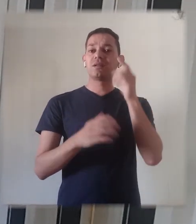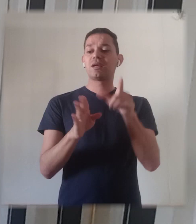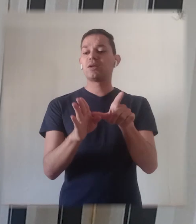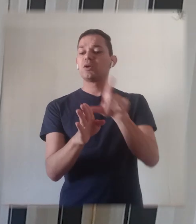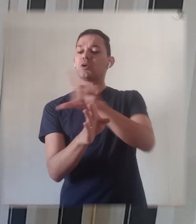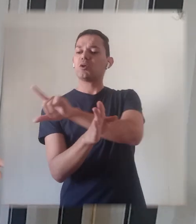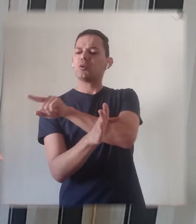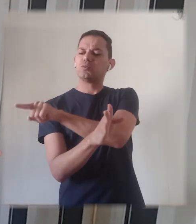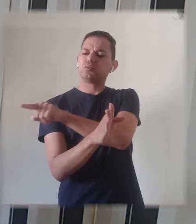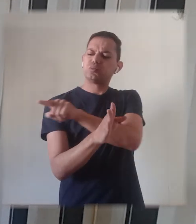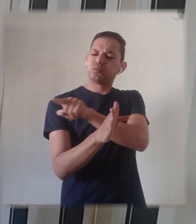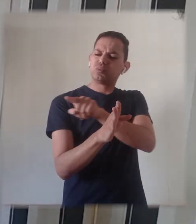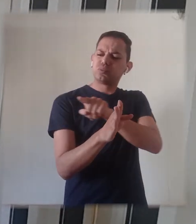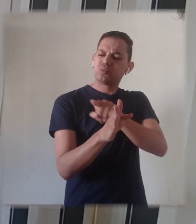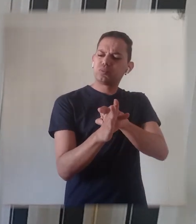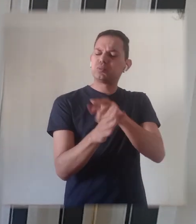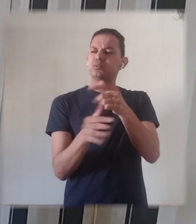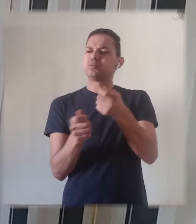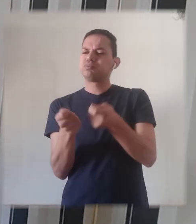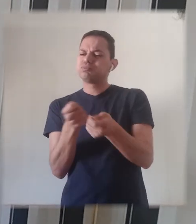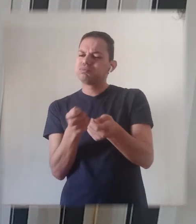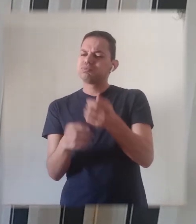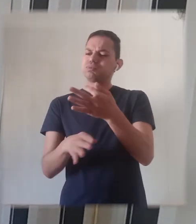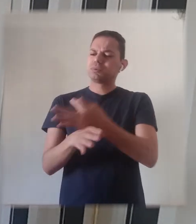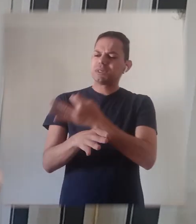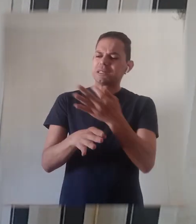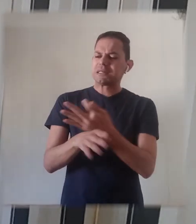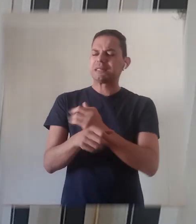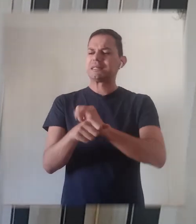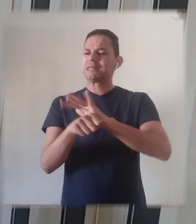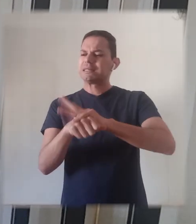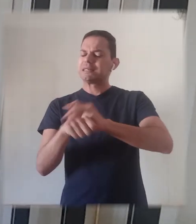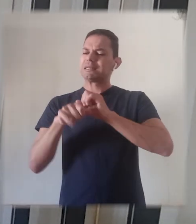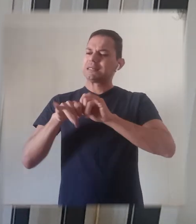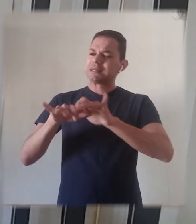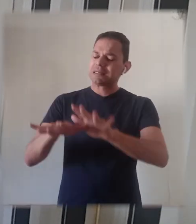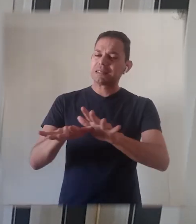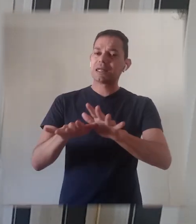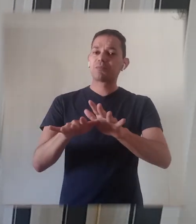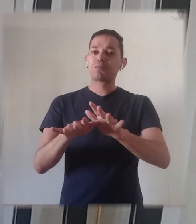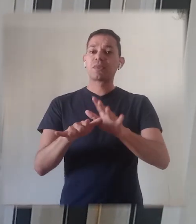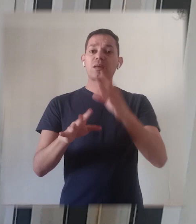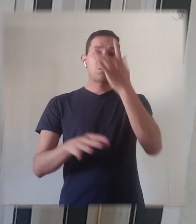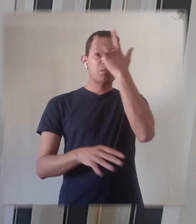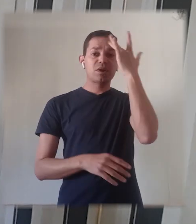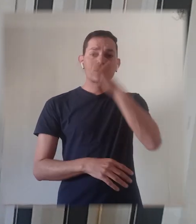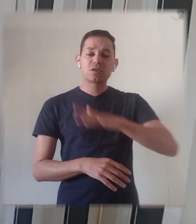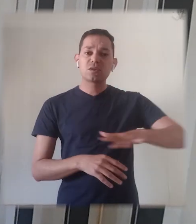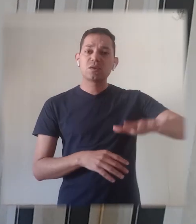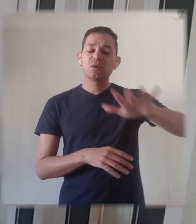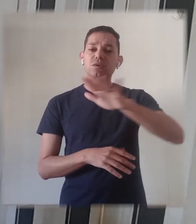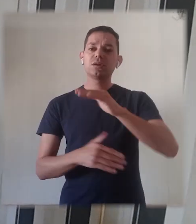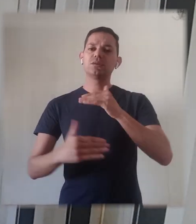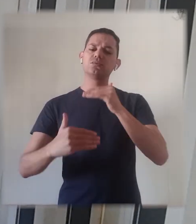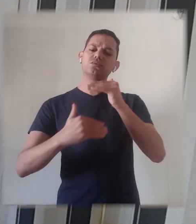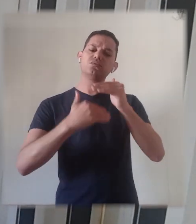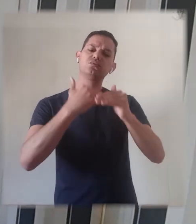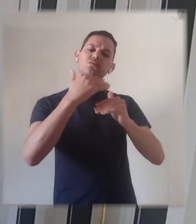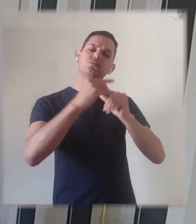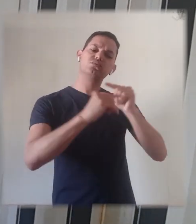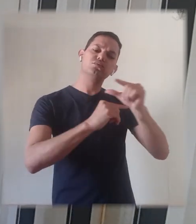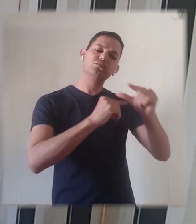foi mencionado por conta desse período da assimilação, isso ainda vai estar presente, né, o sujeito ainda vai estar tentando lidar com